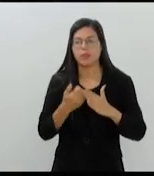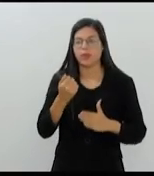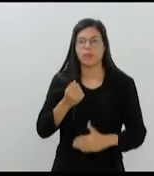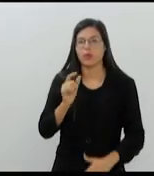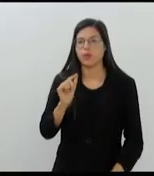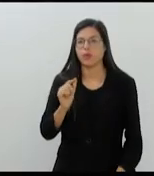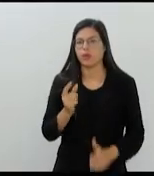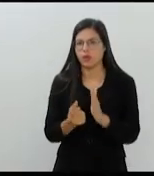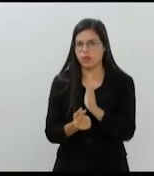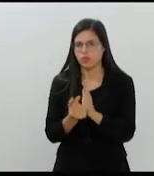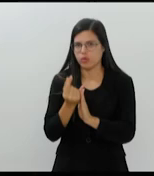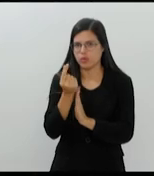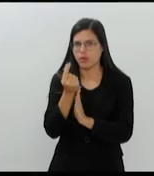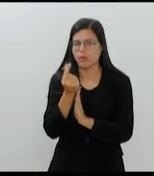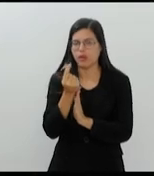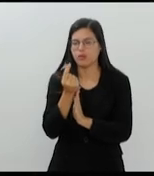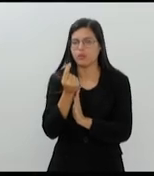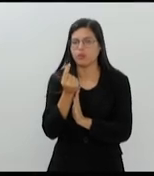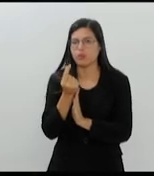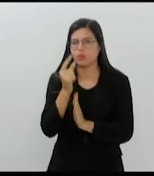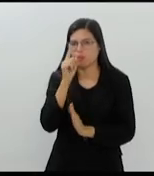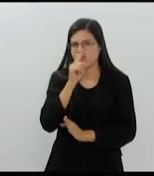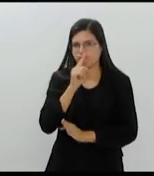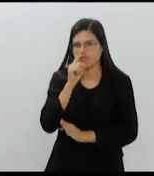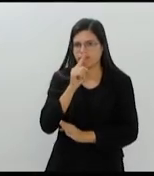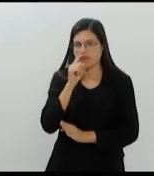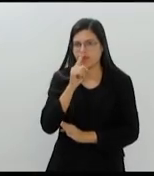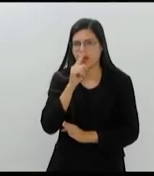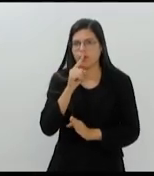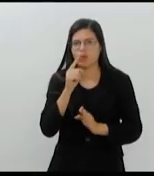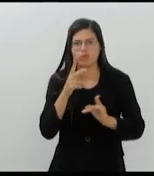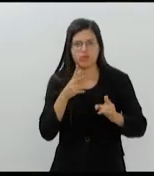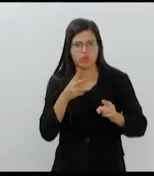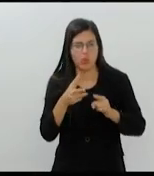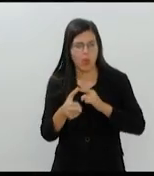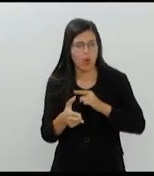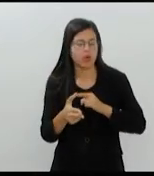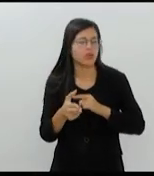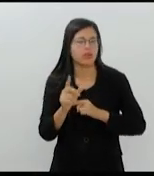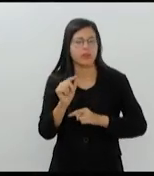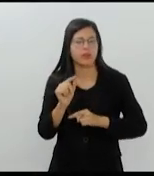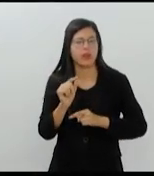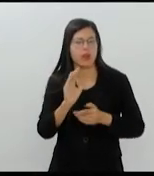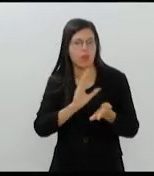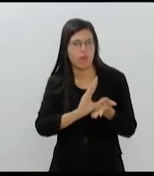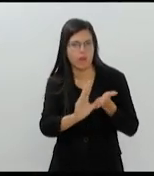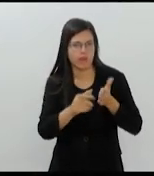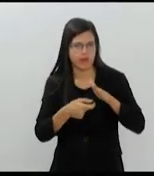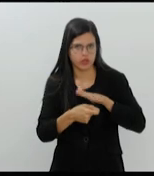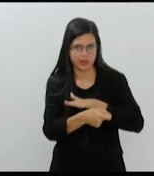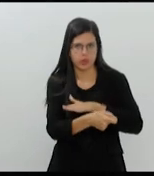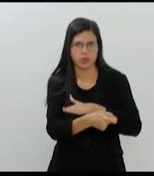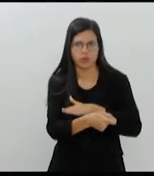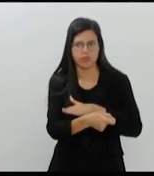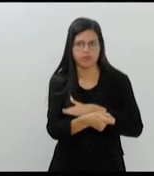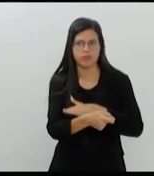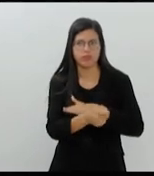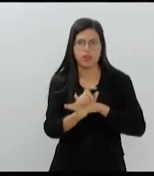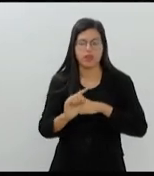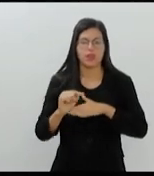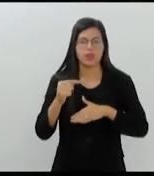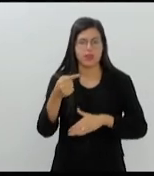no orçamento deficitário, que você corta, é o investimento.